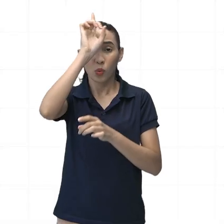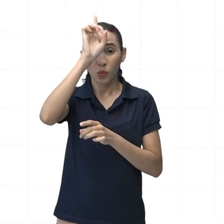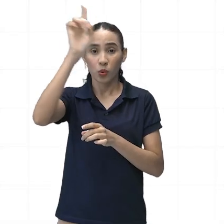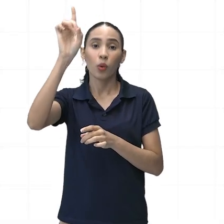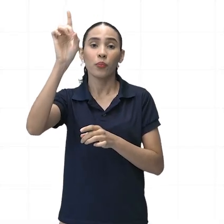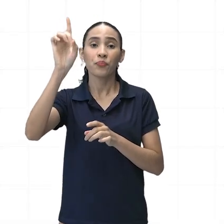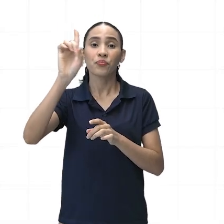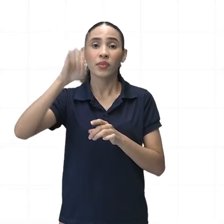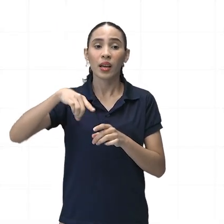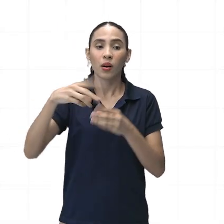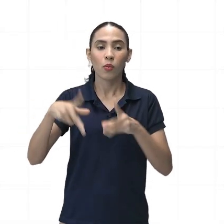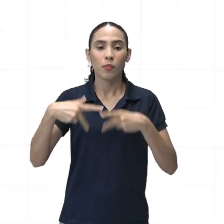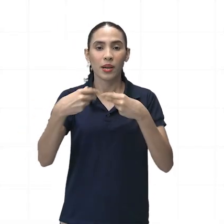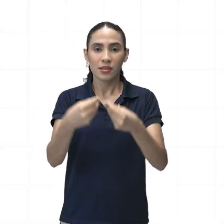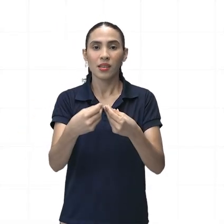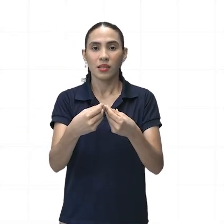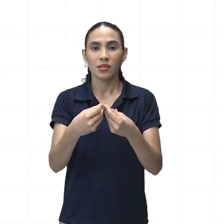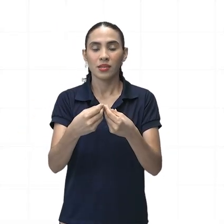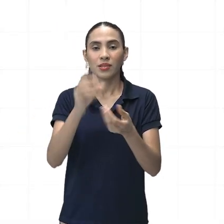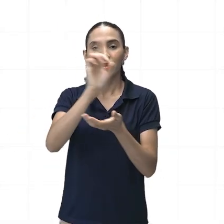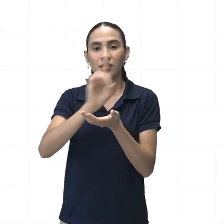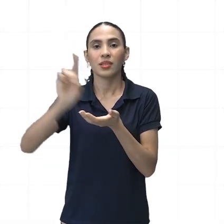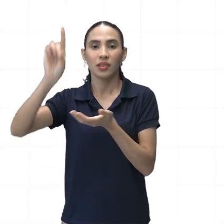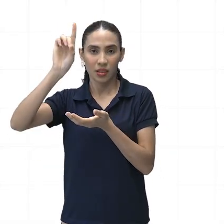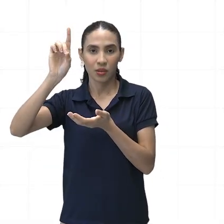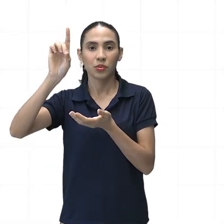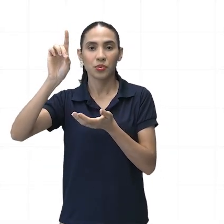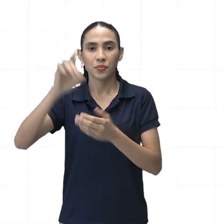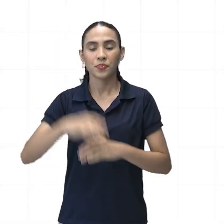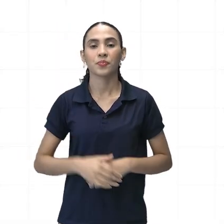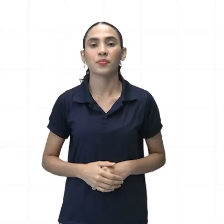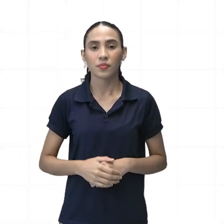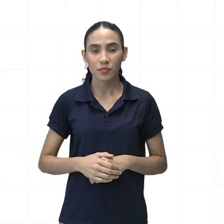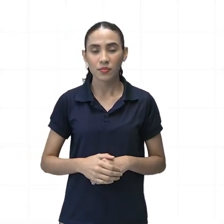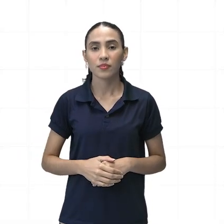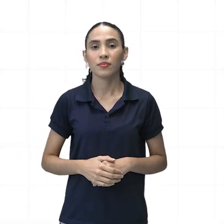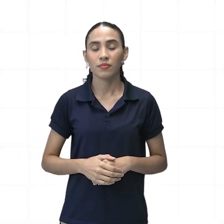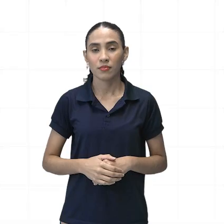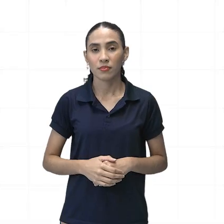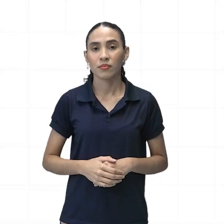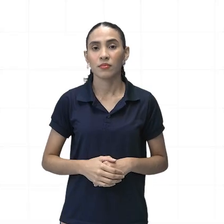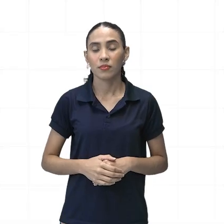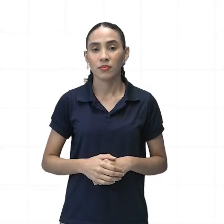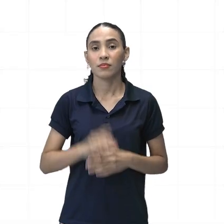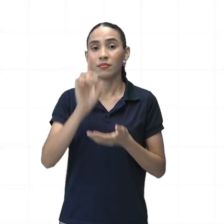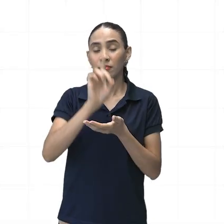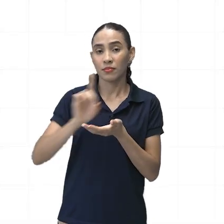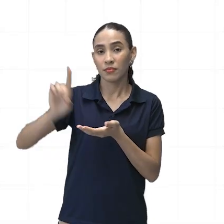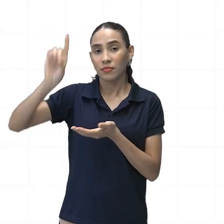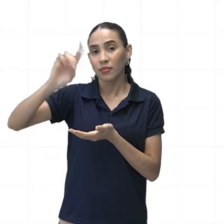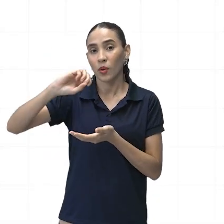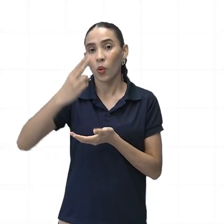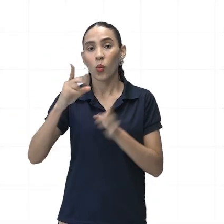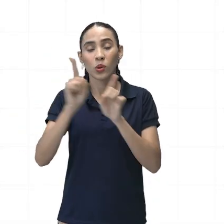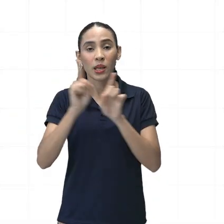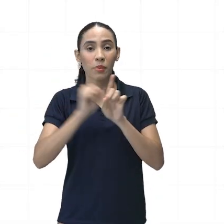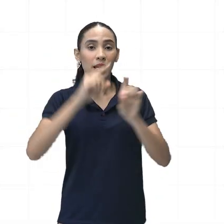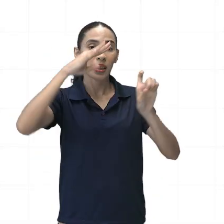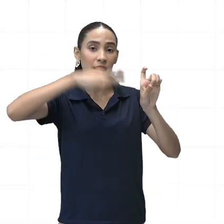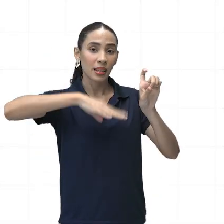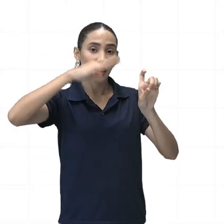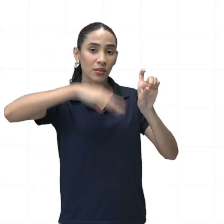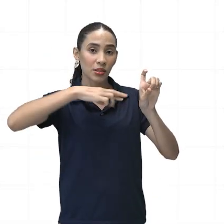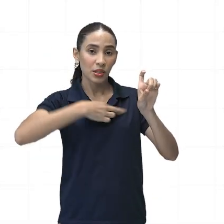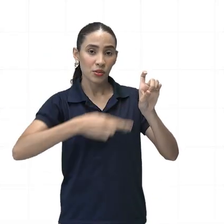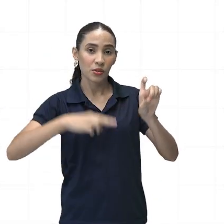dom, ela é um presente do divino, do sagrado, da divindade, de Deus ou dos deuses. Para as